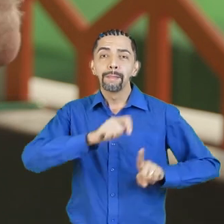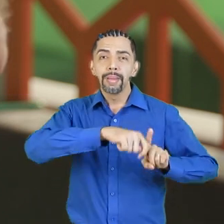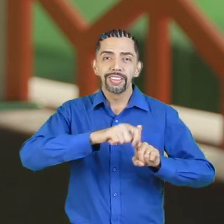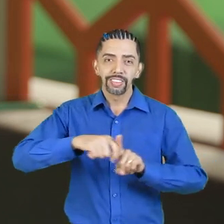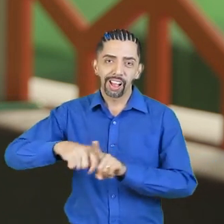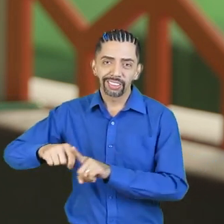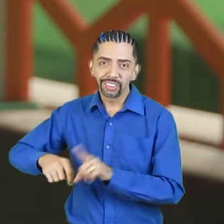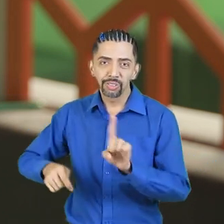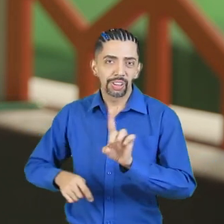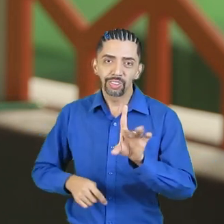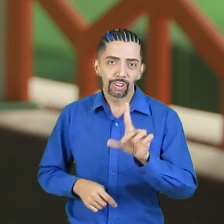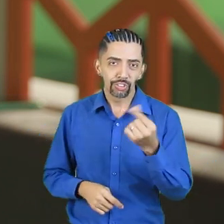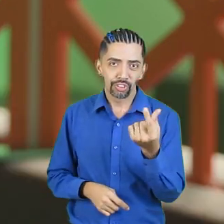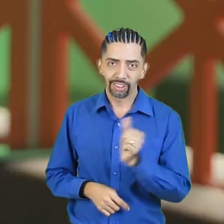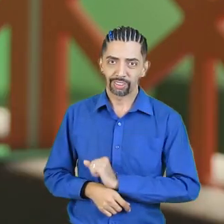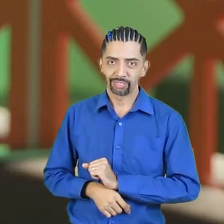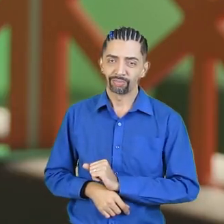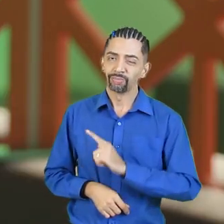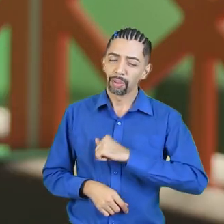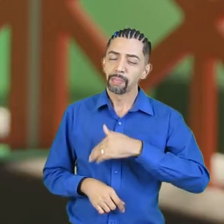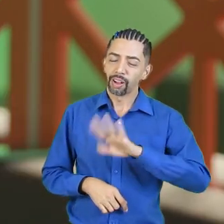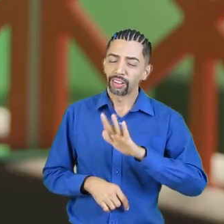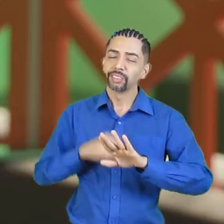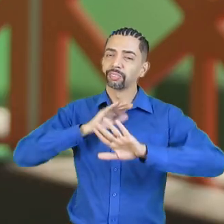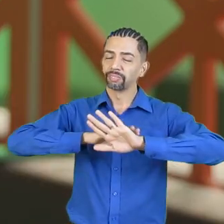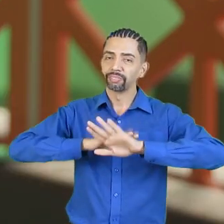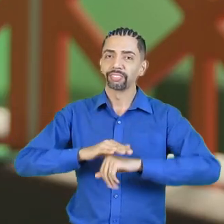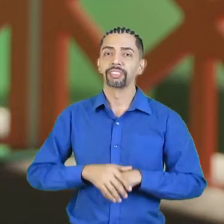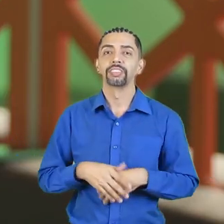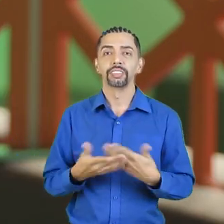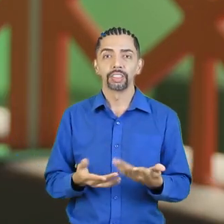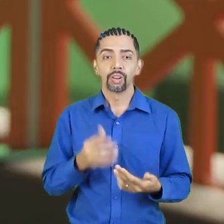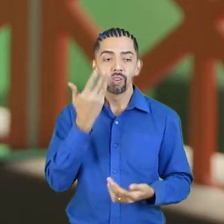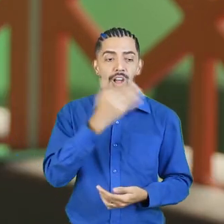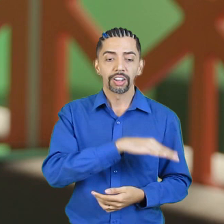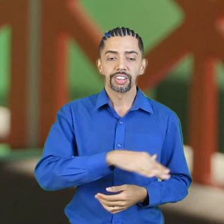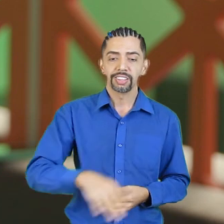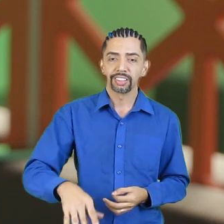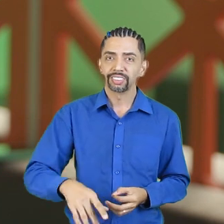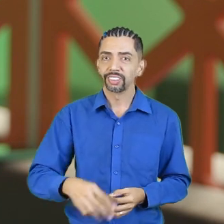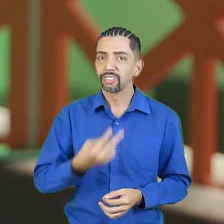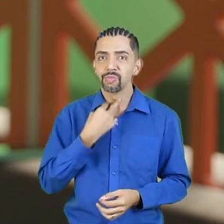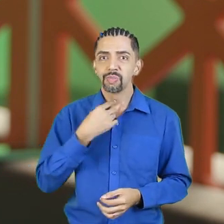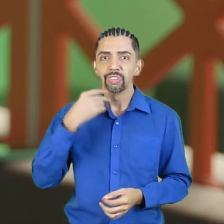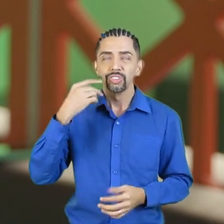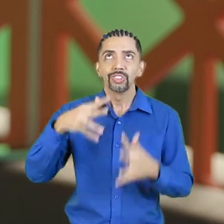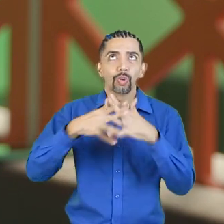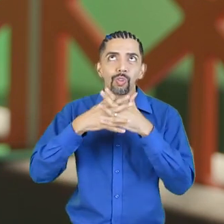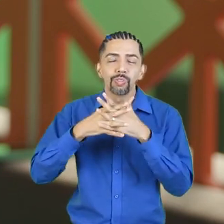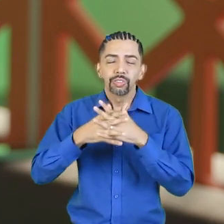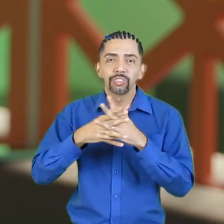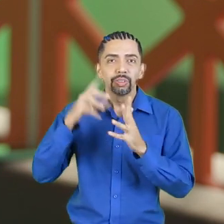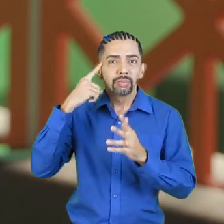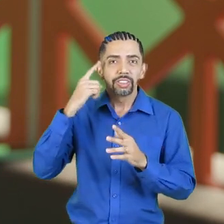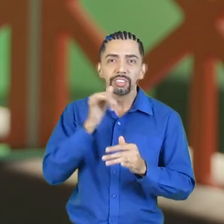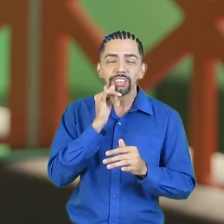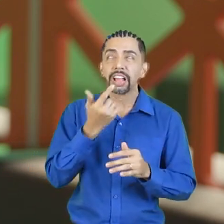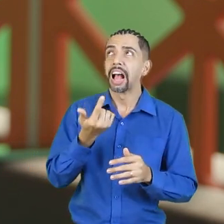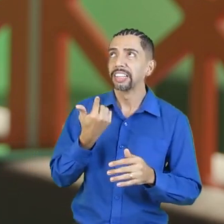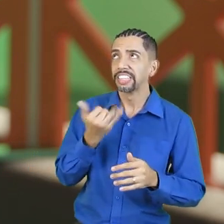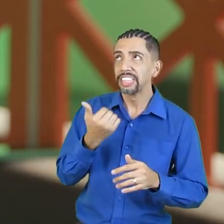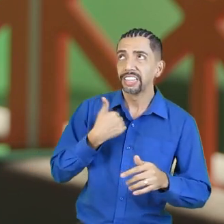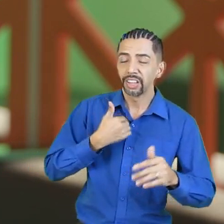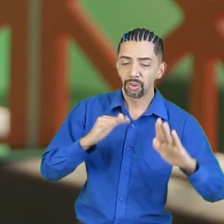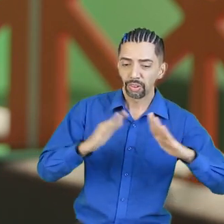precisa participar desse processo. Por isso, a criança não pode sofrer nenhuma penalidade, e muito mesmo ter premiação